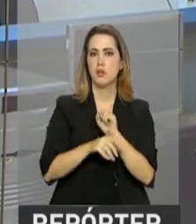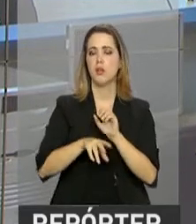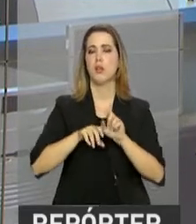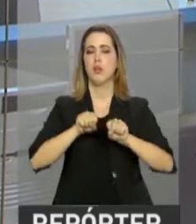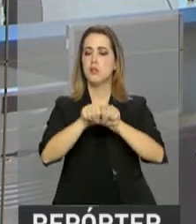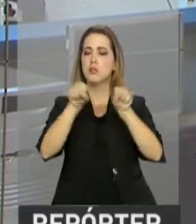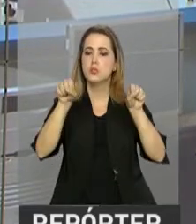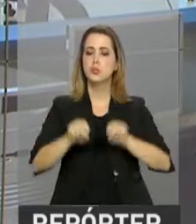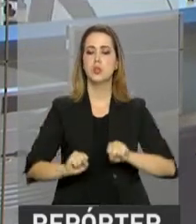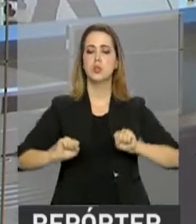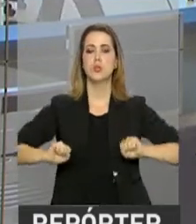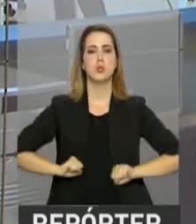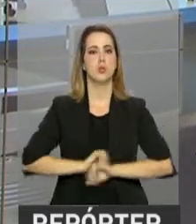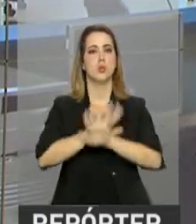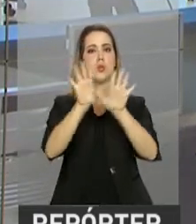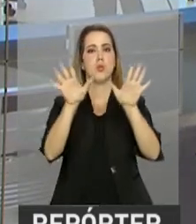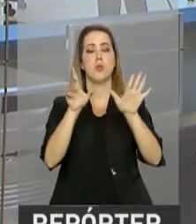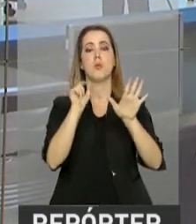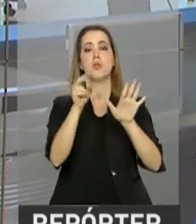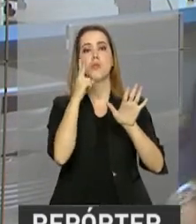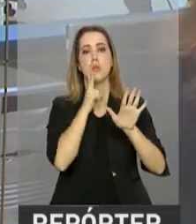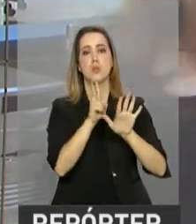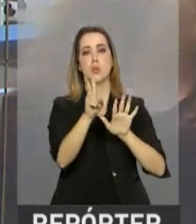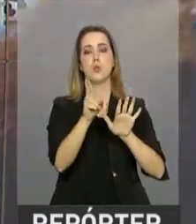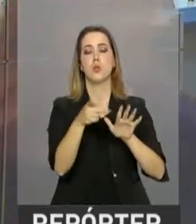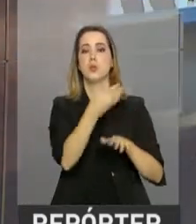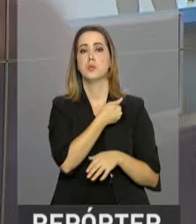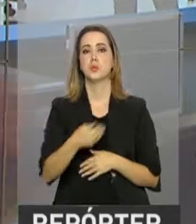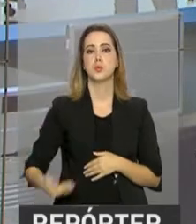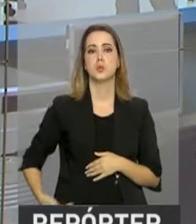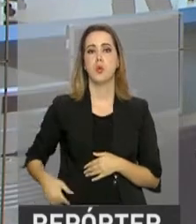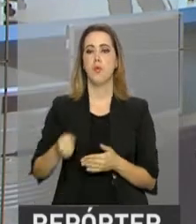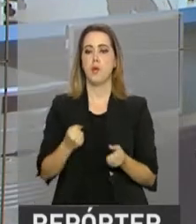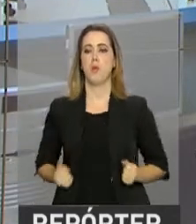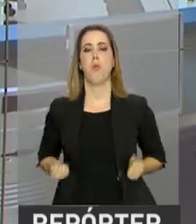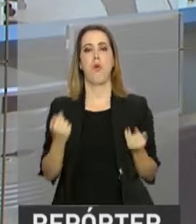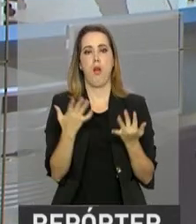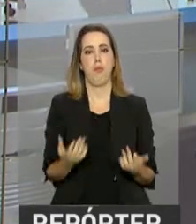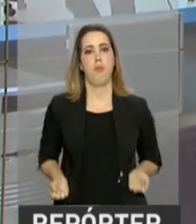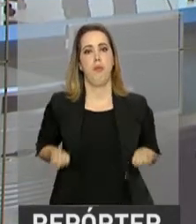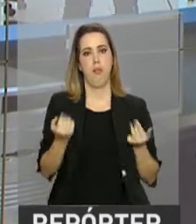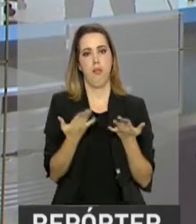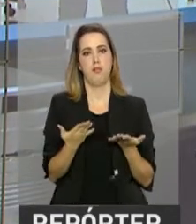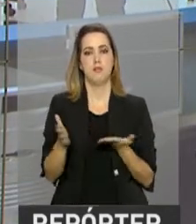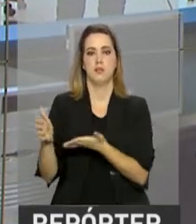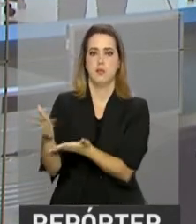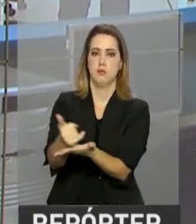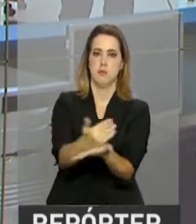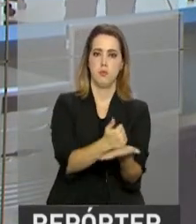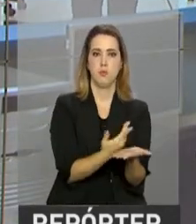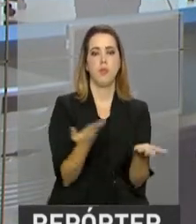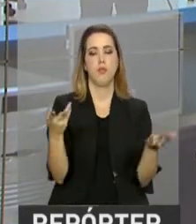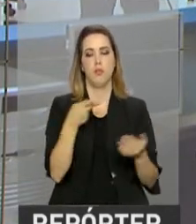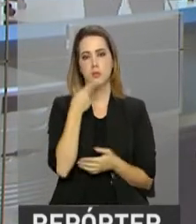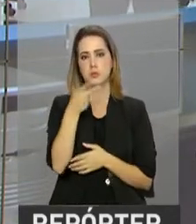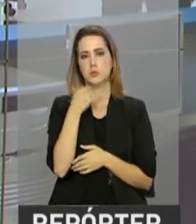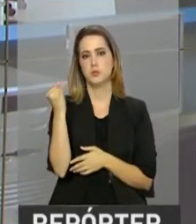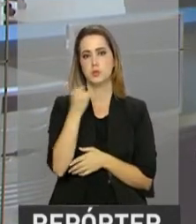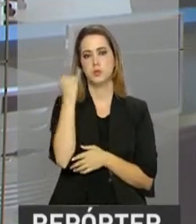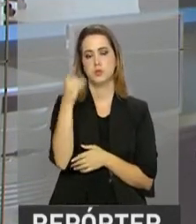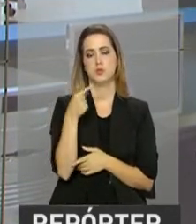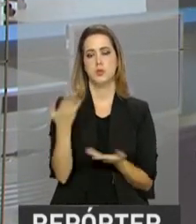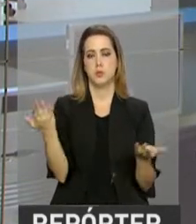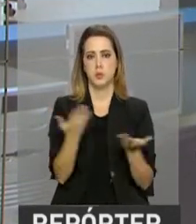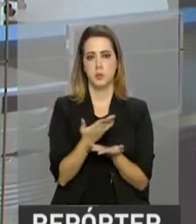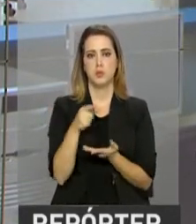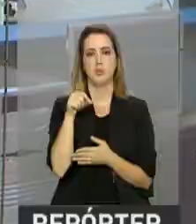como o governo gasta o dinheiro arrecadado com os impostos. O ministro Torquato Jardim falou sobre a importância do portal agora há pouco ao vivo na